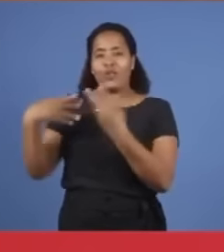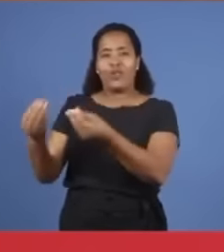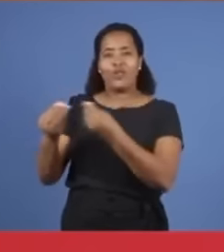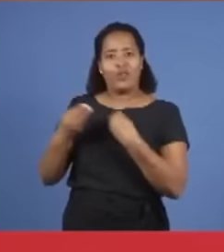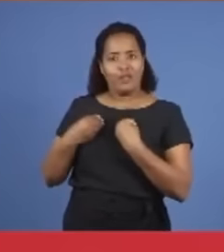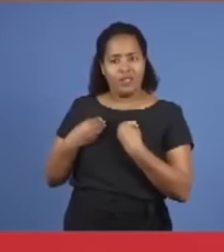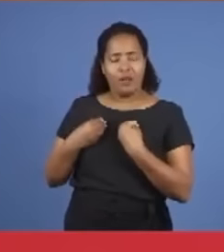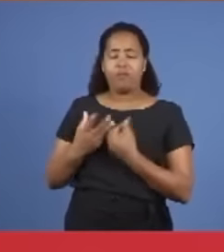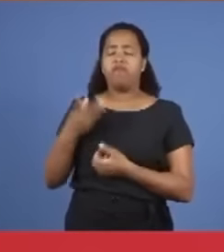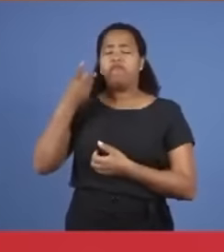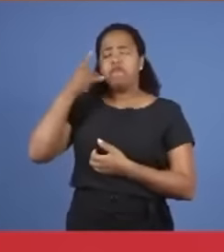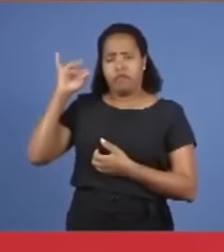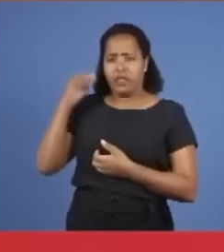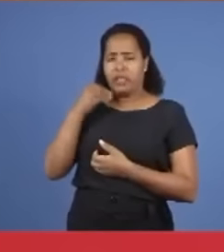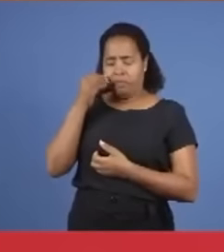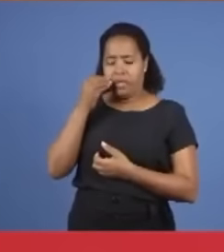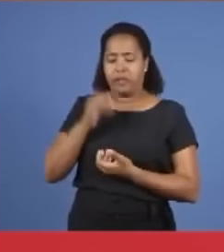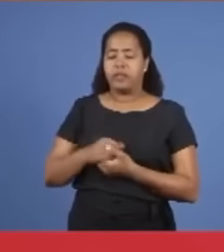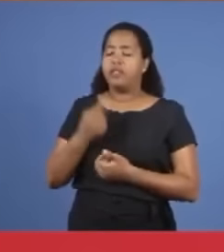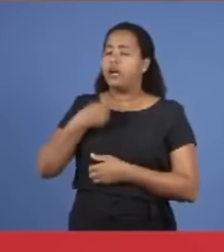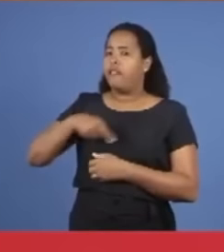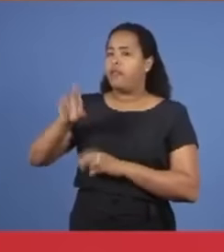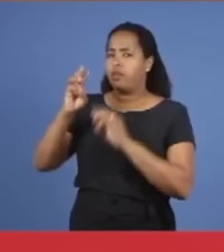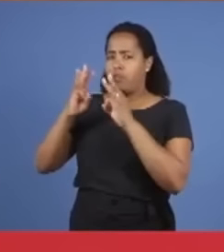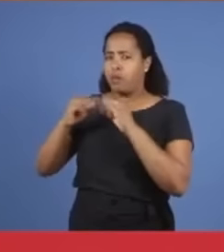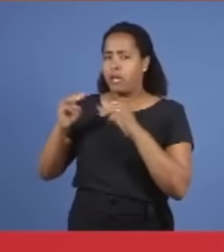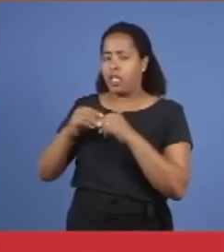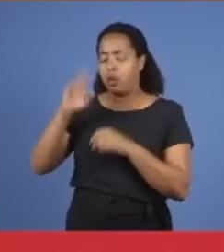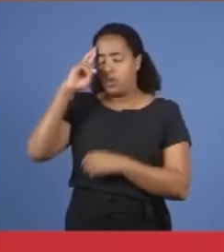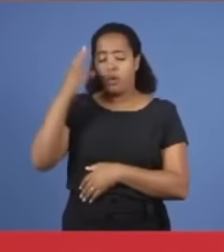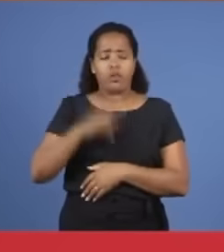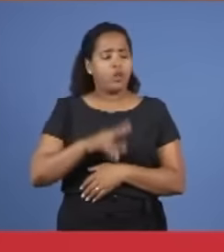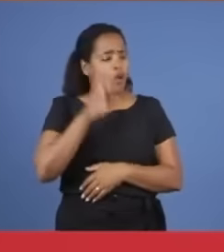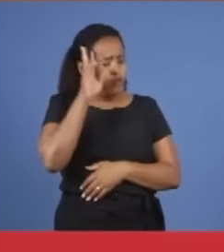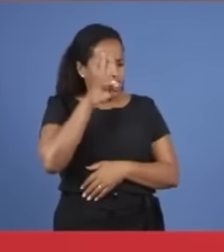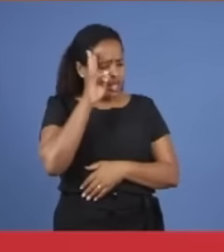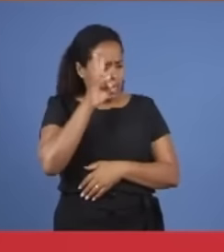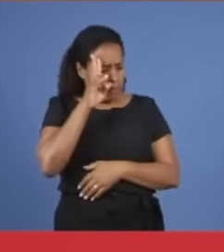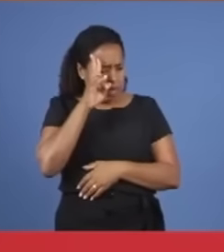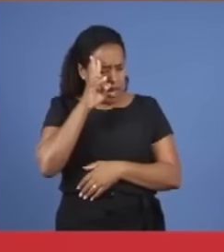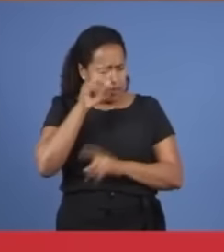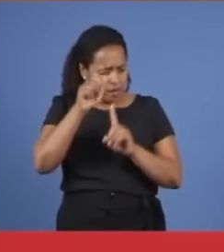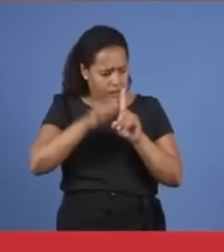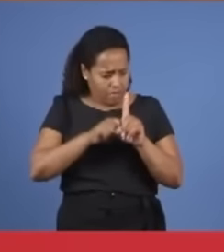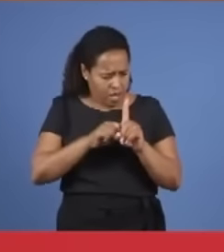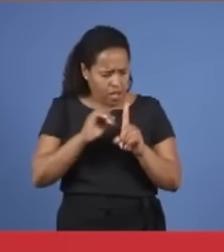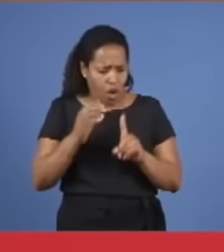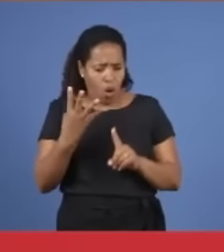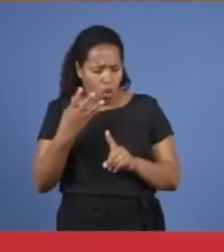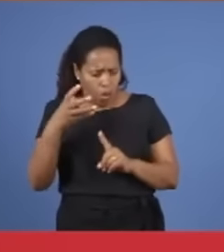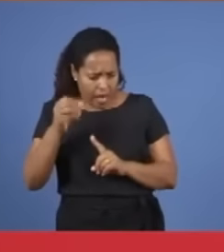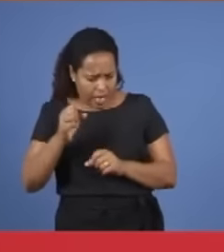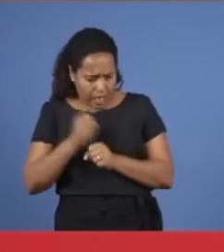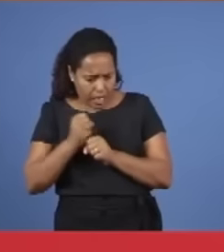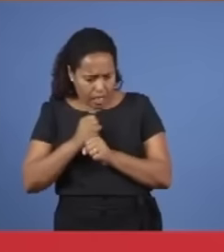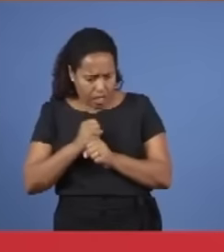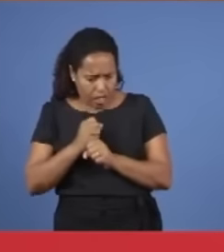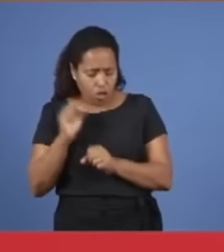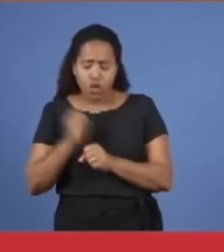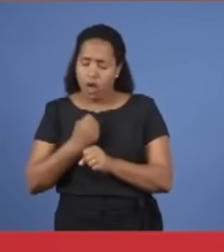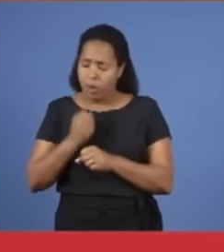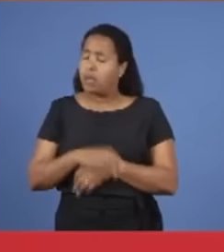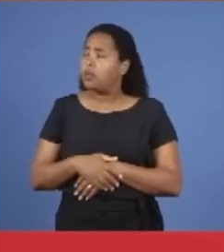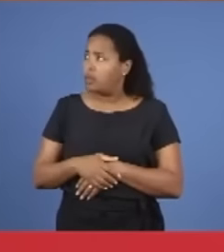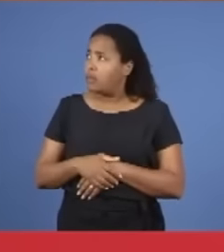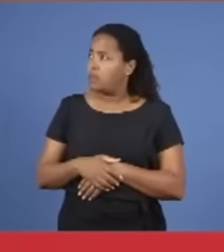Manaim. Minha esposa disse assim: você está lembrado que nesse mês nós fazemos 40 anos de obra? Eu falei: estou